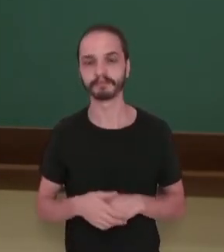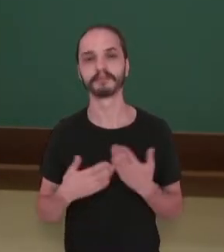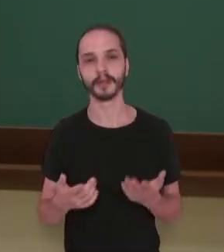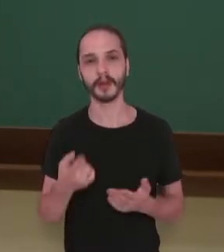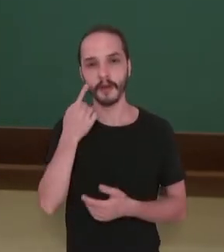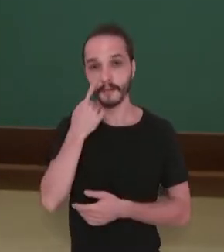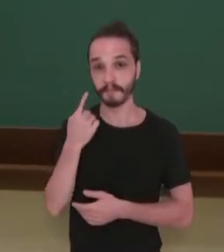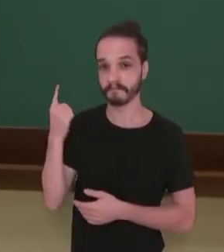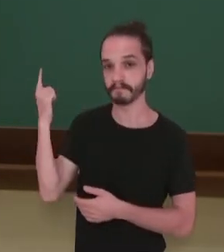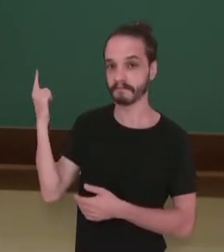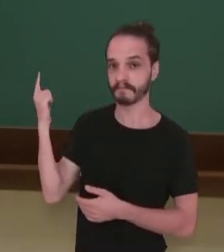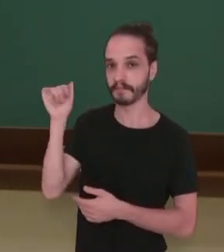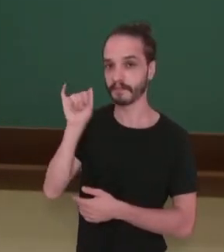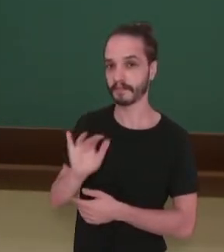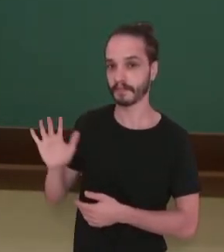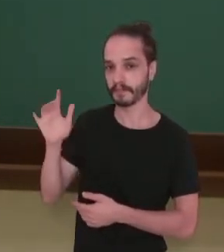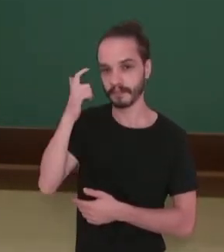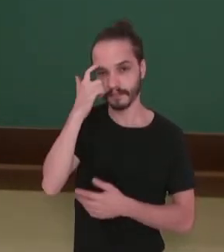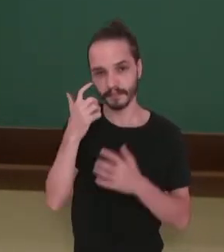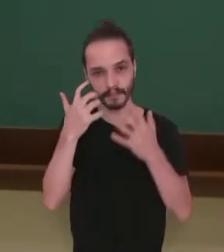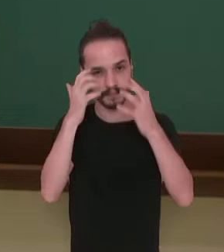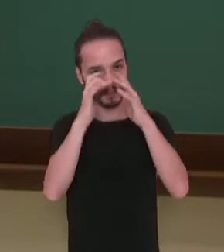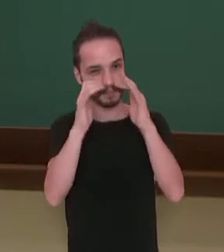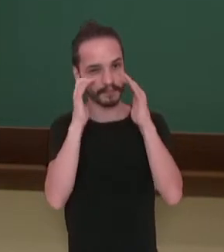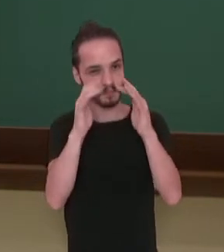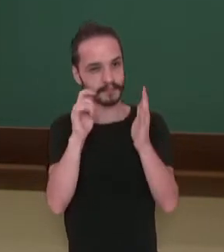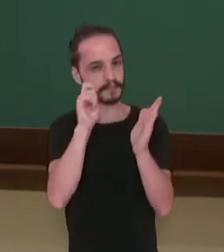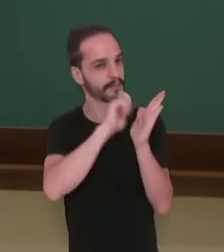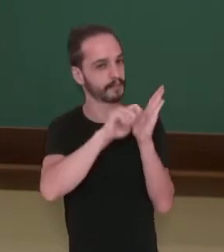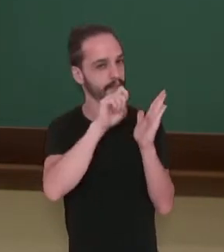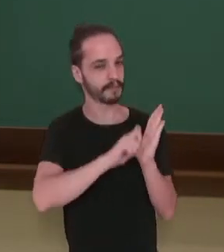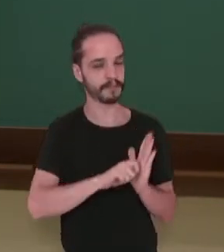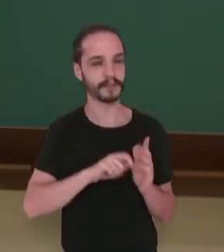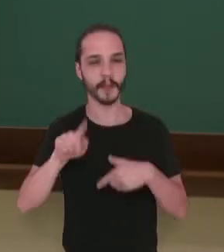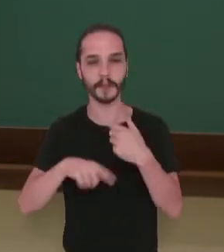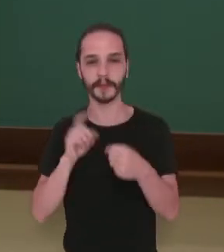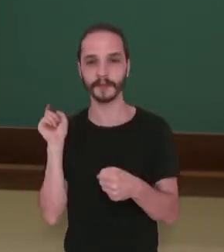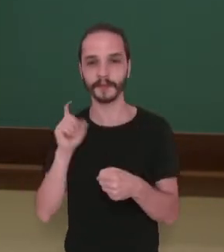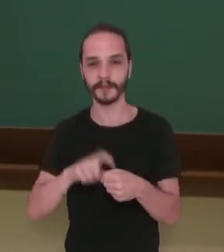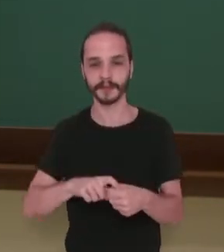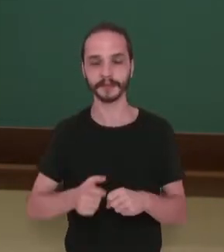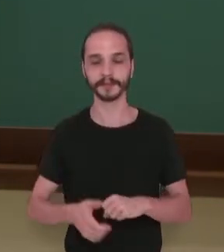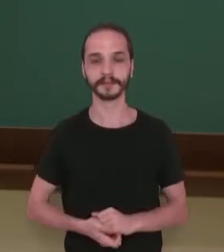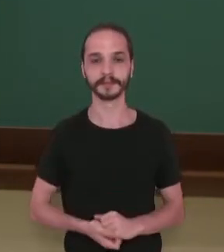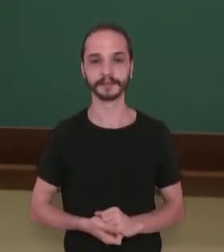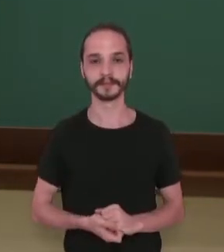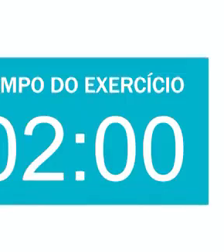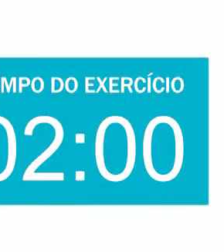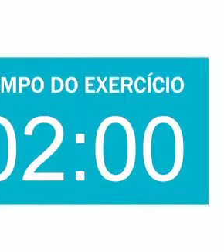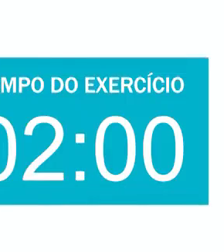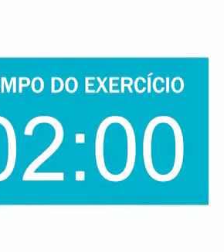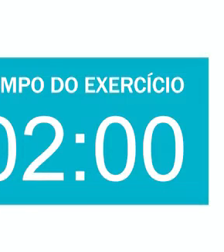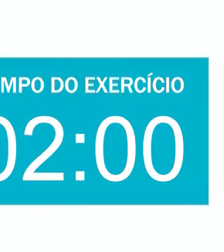vejam a imagem, pensem, façam as suas anotações e nós voltaremos em sequência.